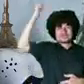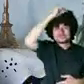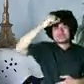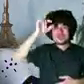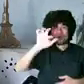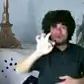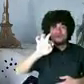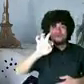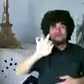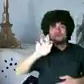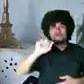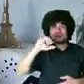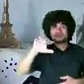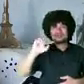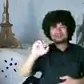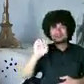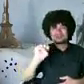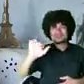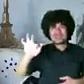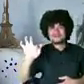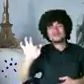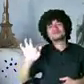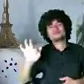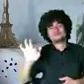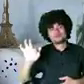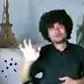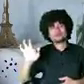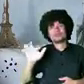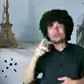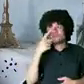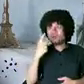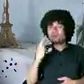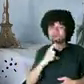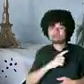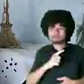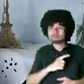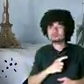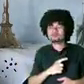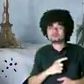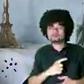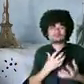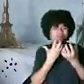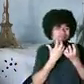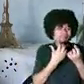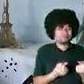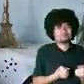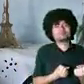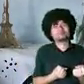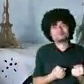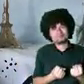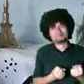chega a acolhê-los como irmãos. A irmandade,